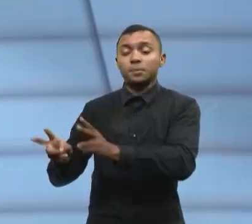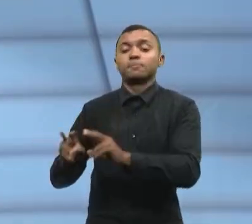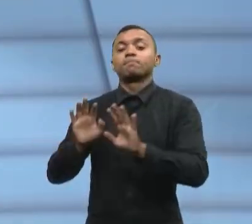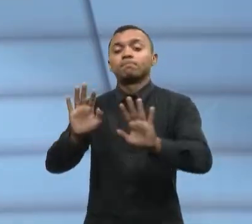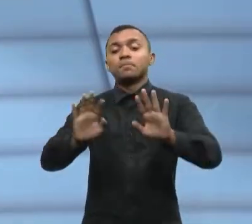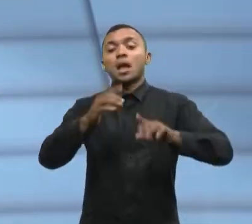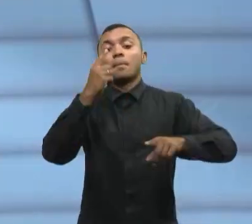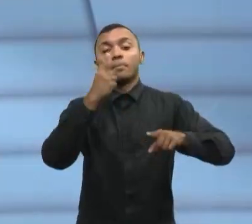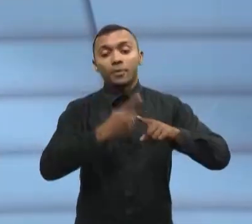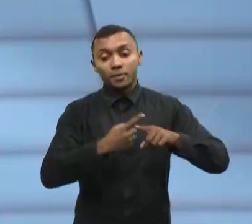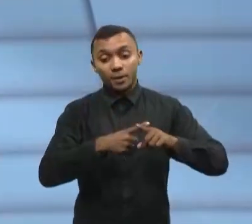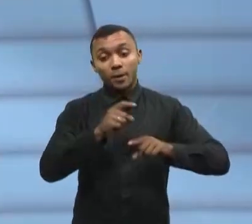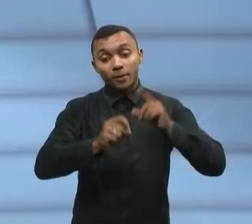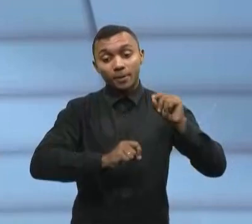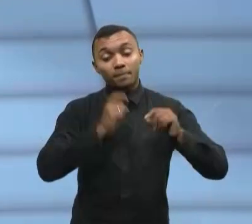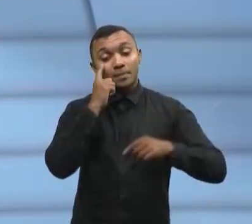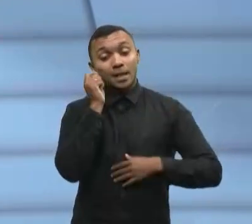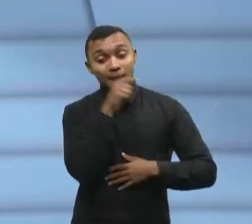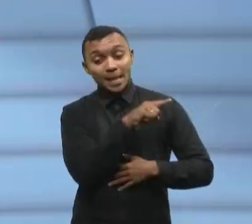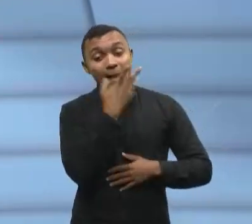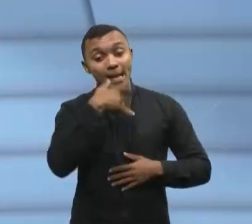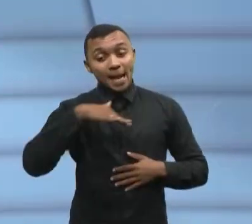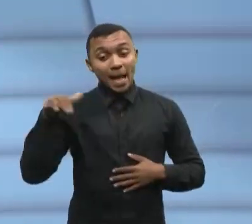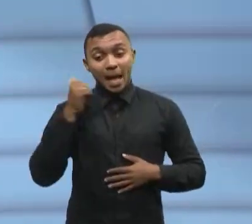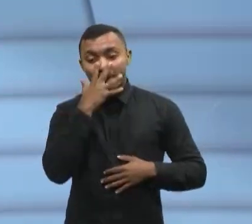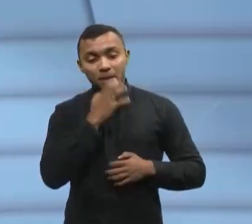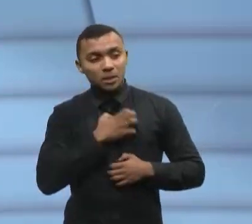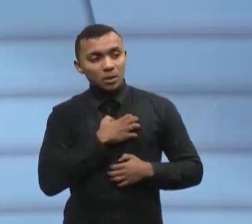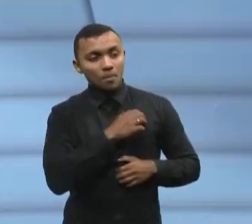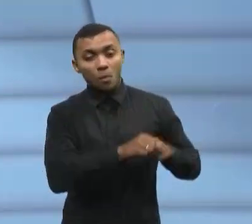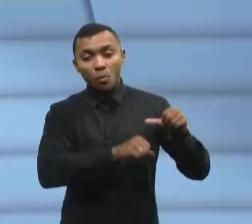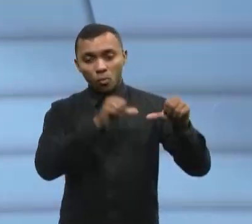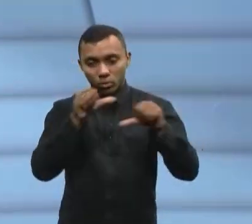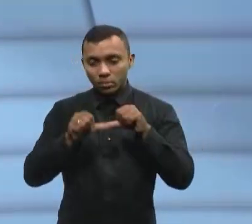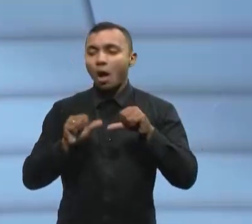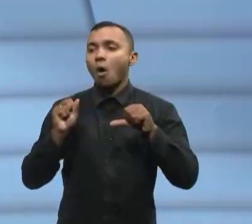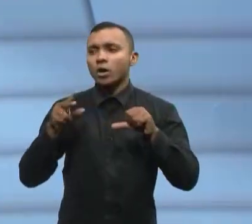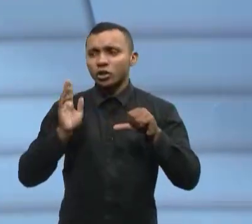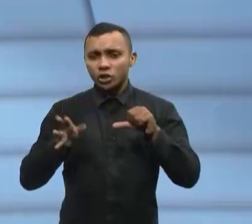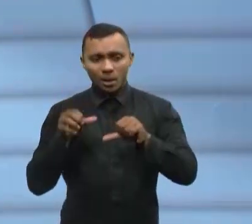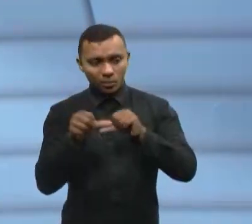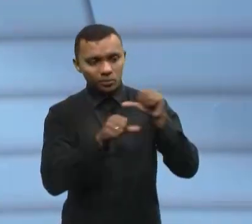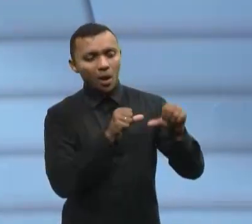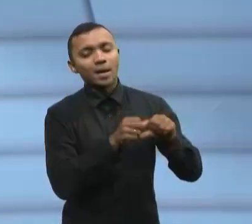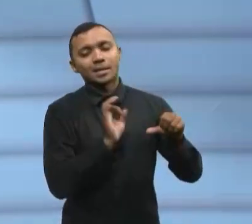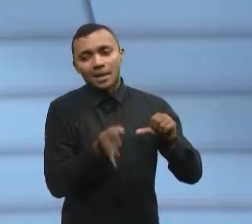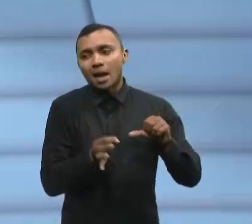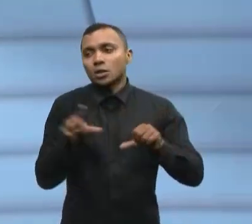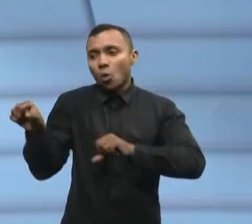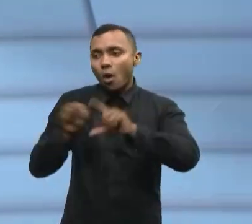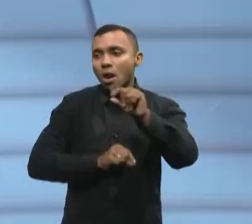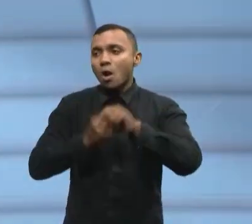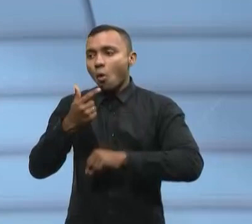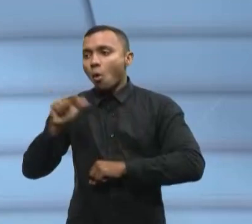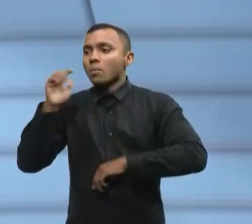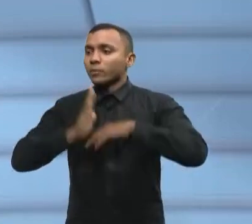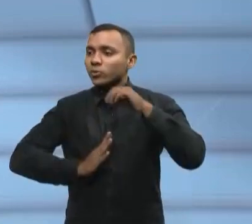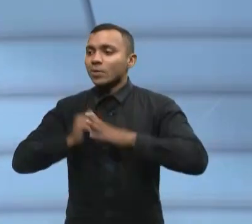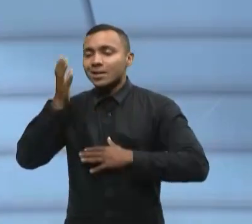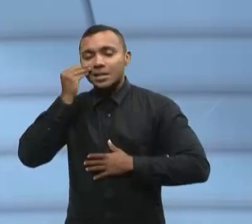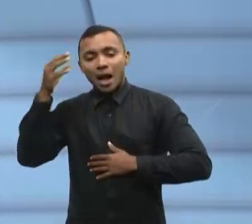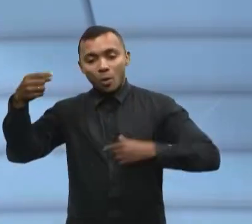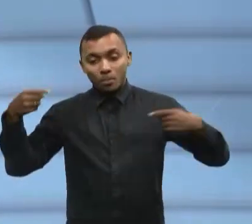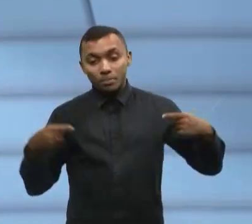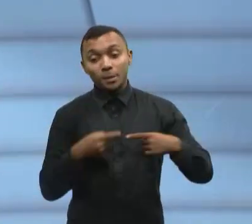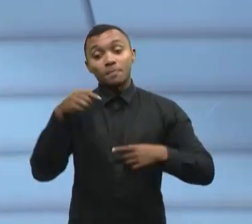que as necessidades vão mudando e o profissional vai modificando. Tem criança que inicia... O Ciadi, ele é